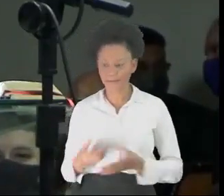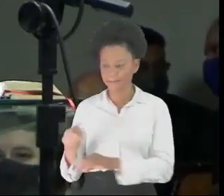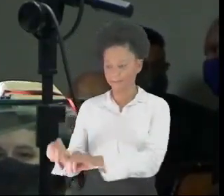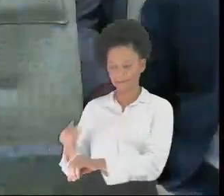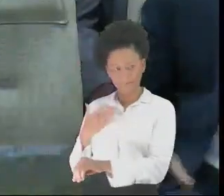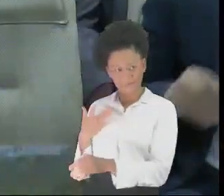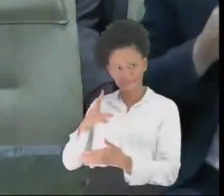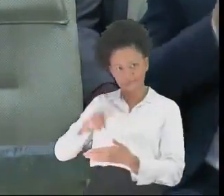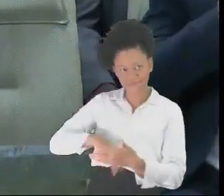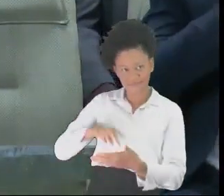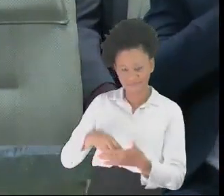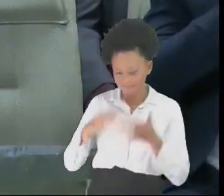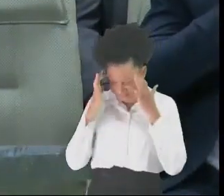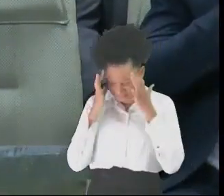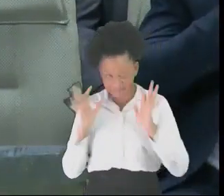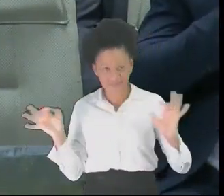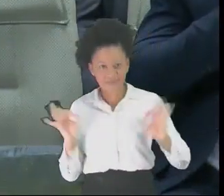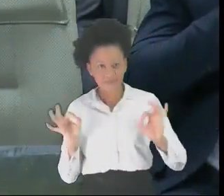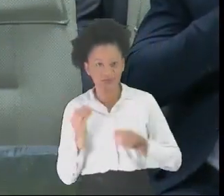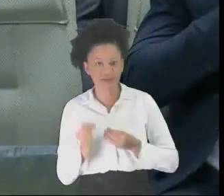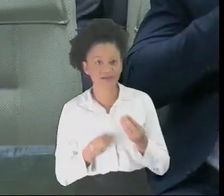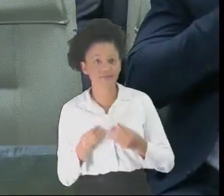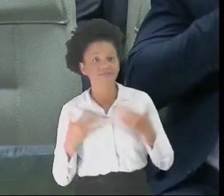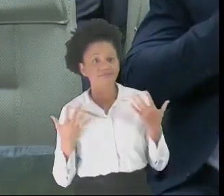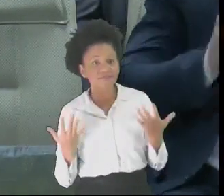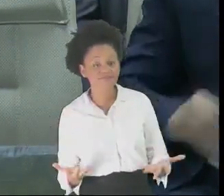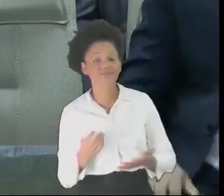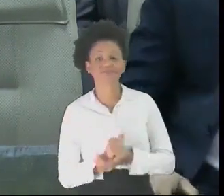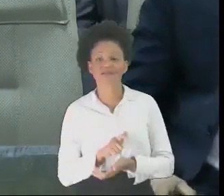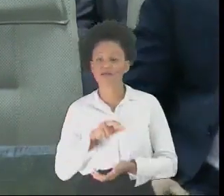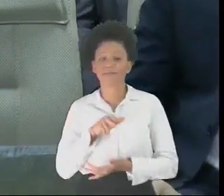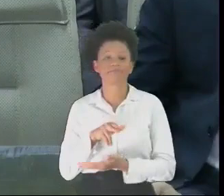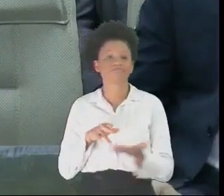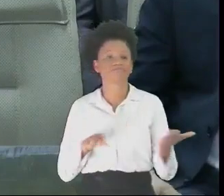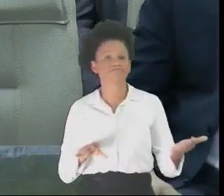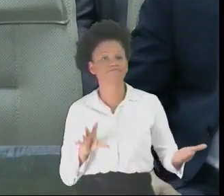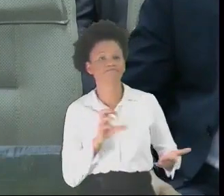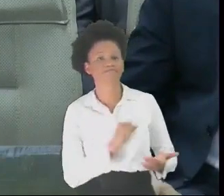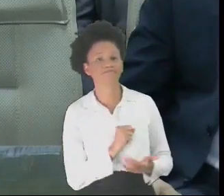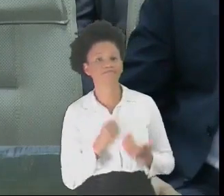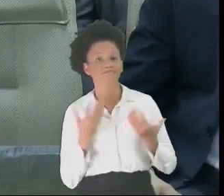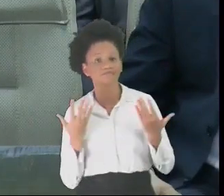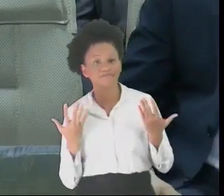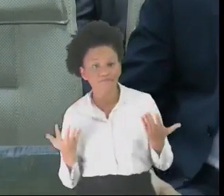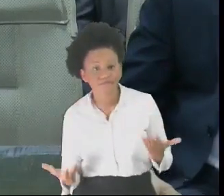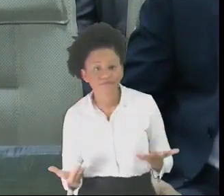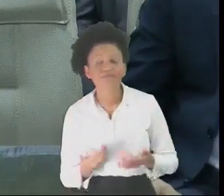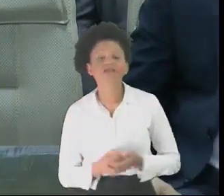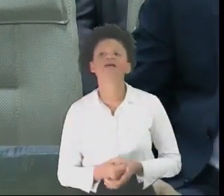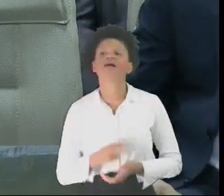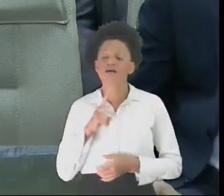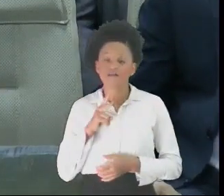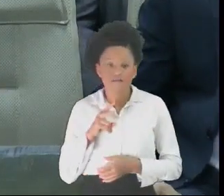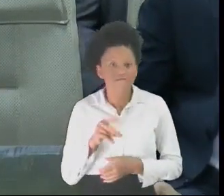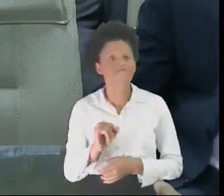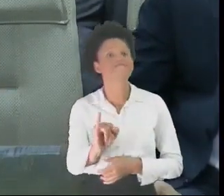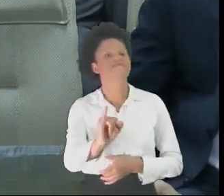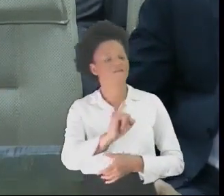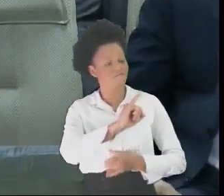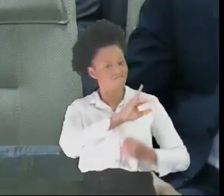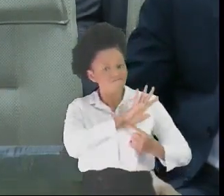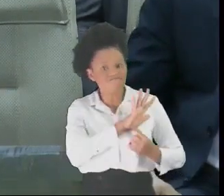mandam para mim, eu leio. Quando não mandam, não sei como é que faz. Então, irmãos amados, então será revelado